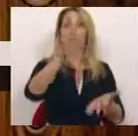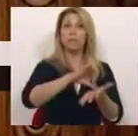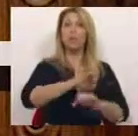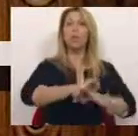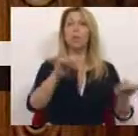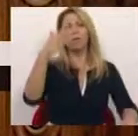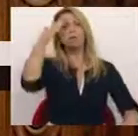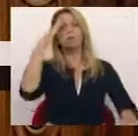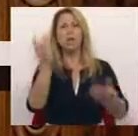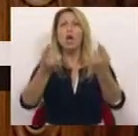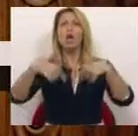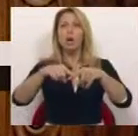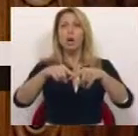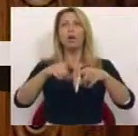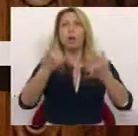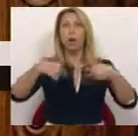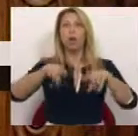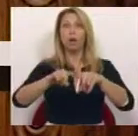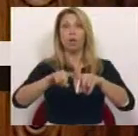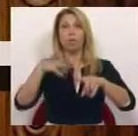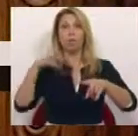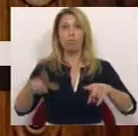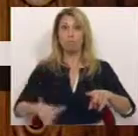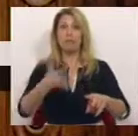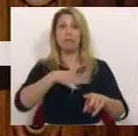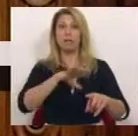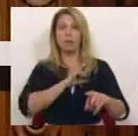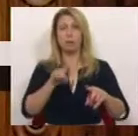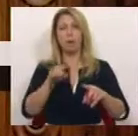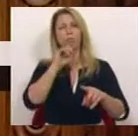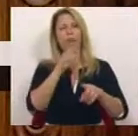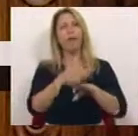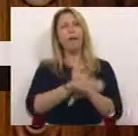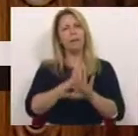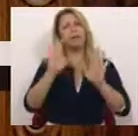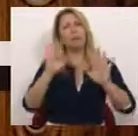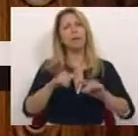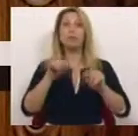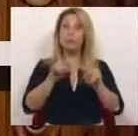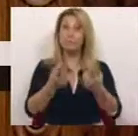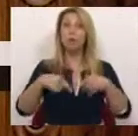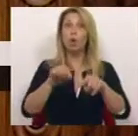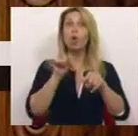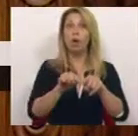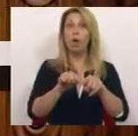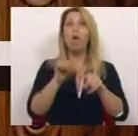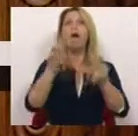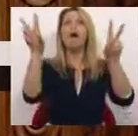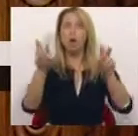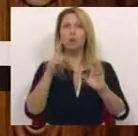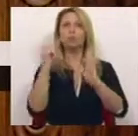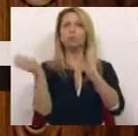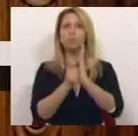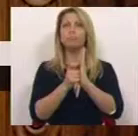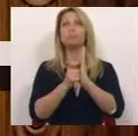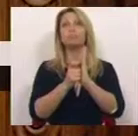Cimeira Ibérica, até se possível antes, mas na Cimeira Ibérica, que este assunto deveria estar na agenda da própria Cimeira. Senhora Deputada,